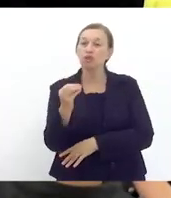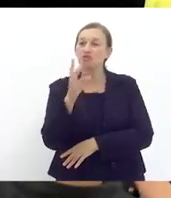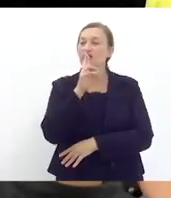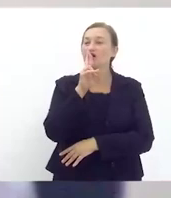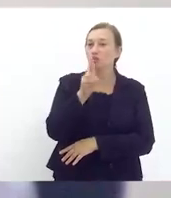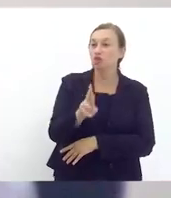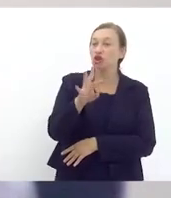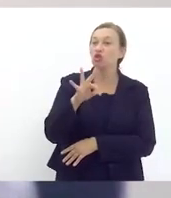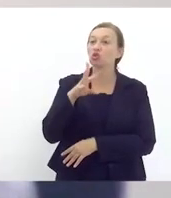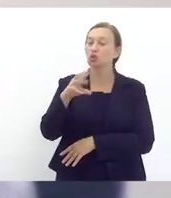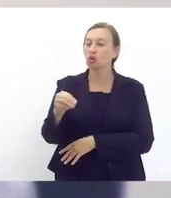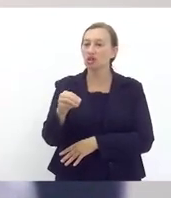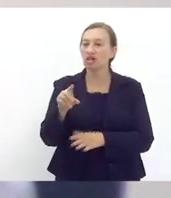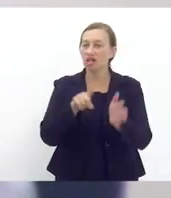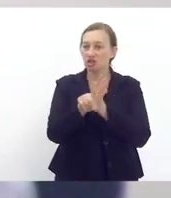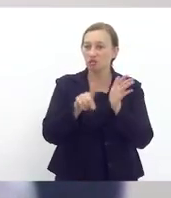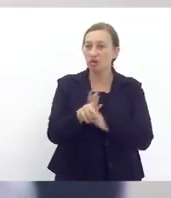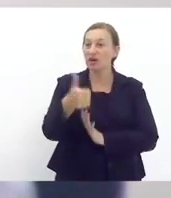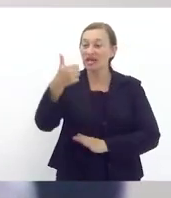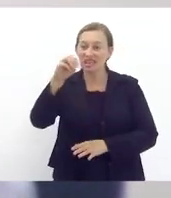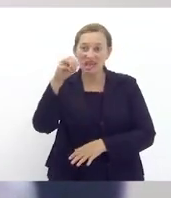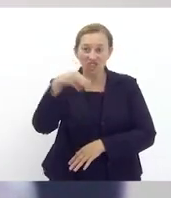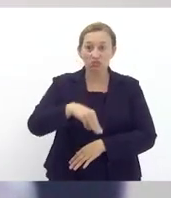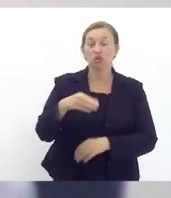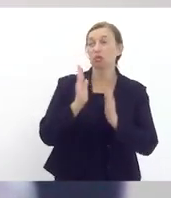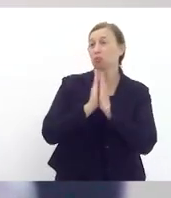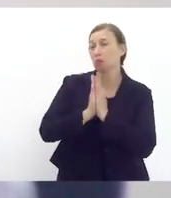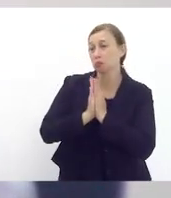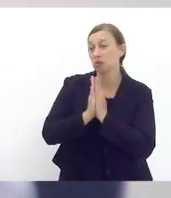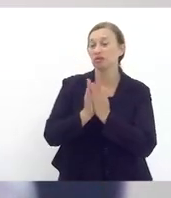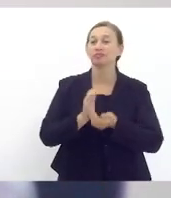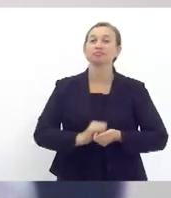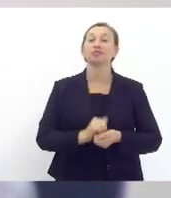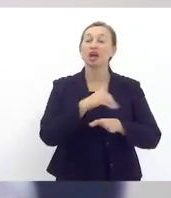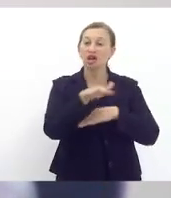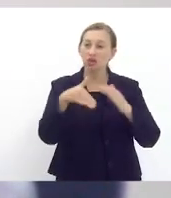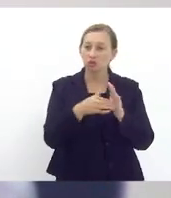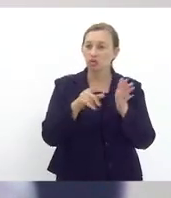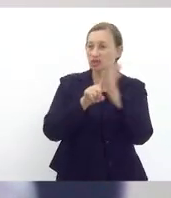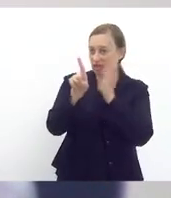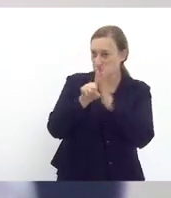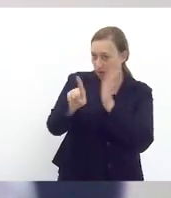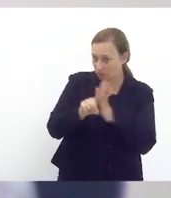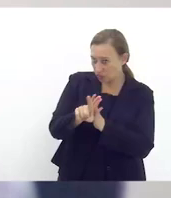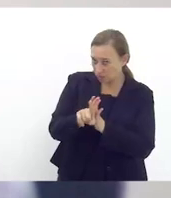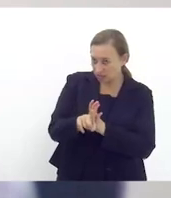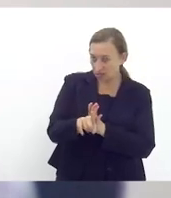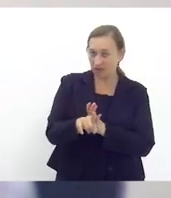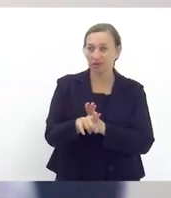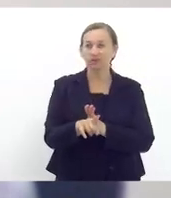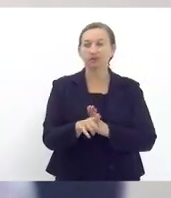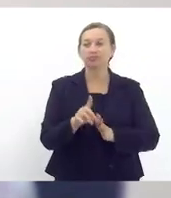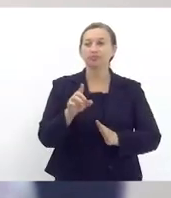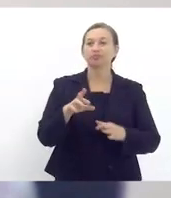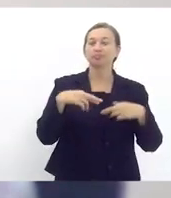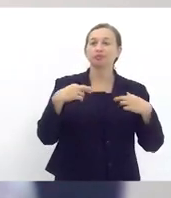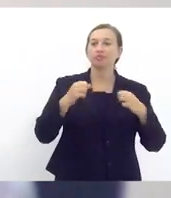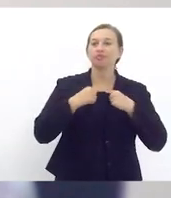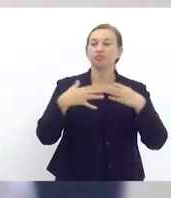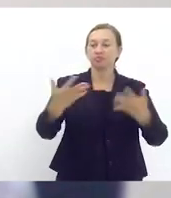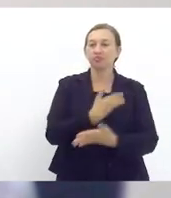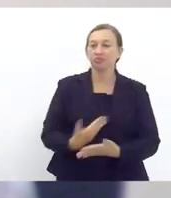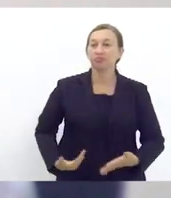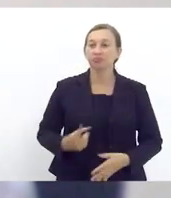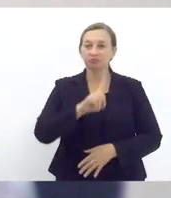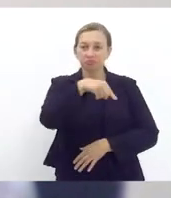responder em 10 minutos se for possível todas as indagações que foram feitas na audiência pública e depois